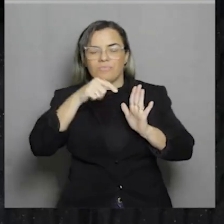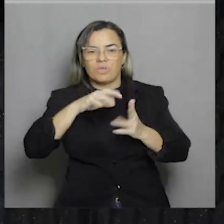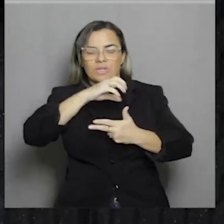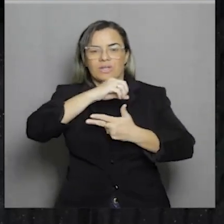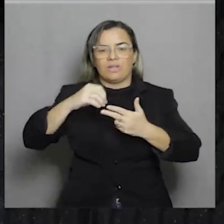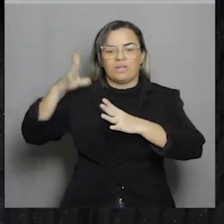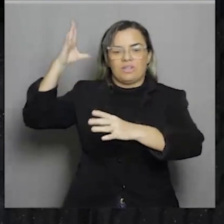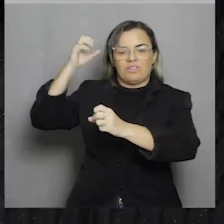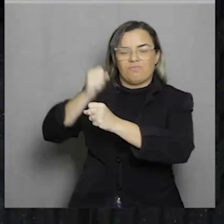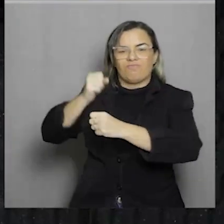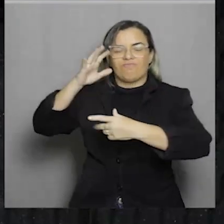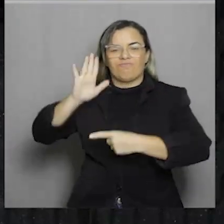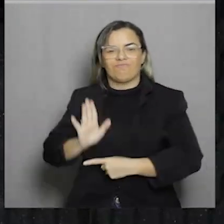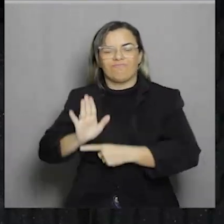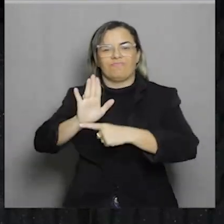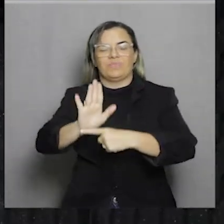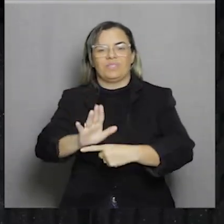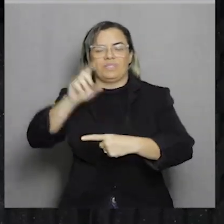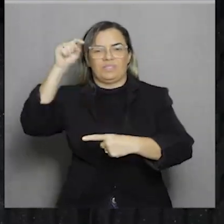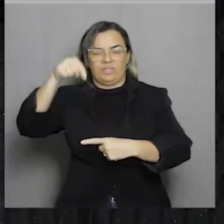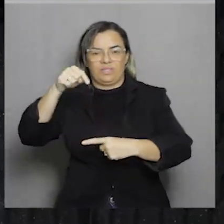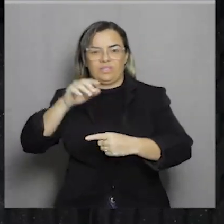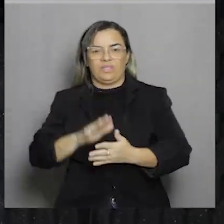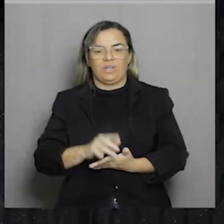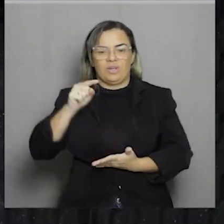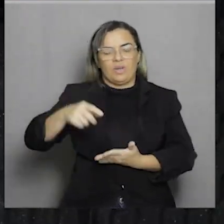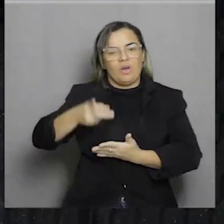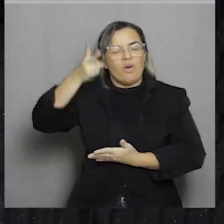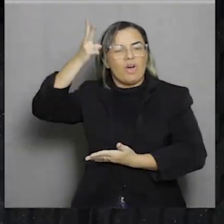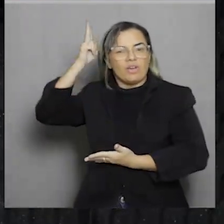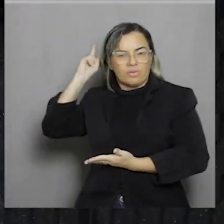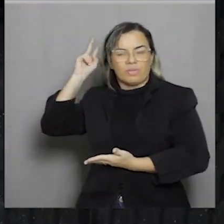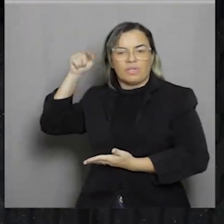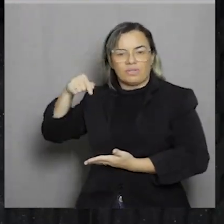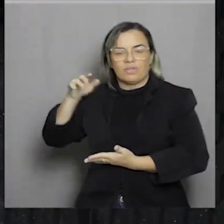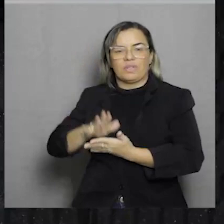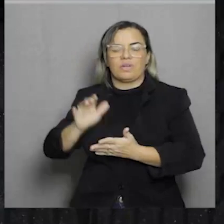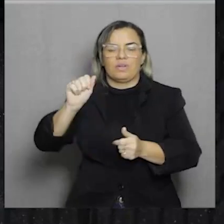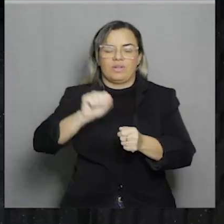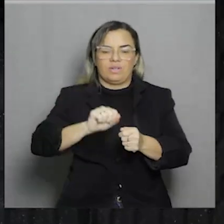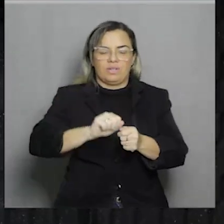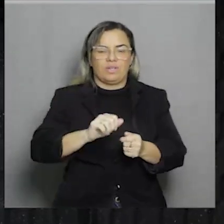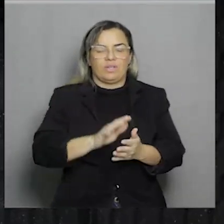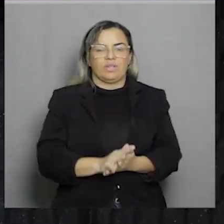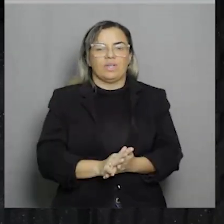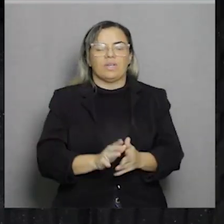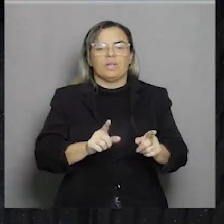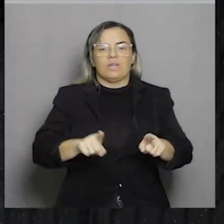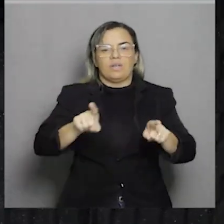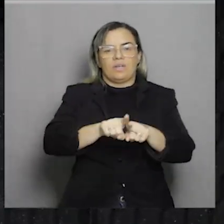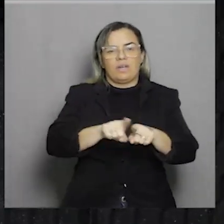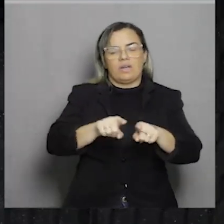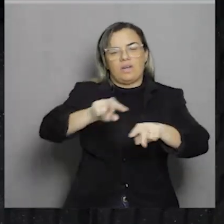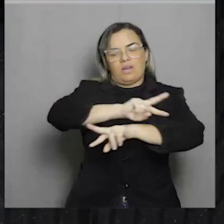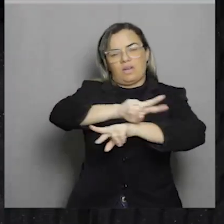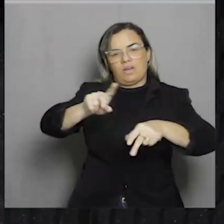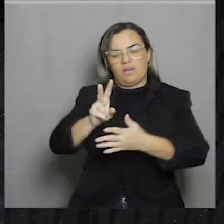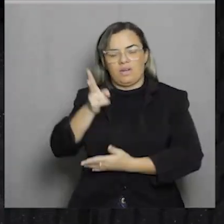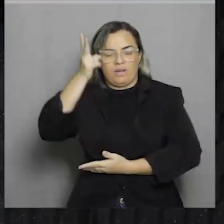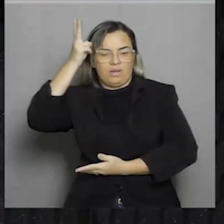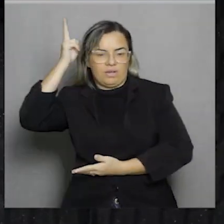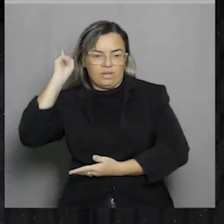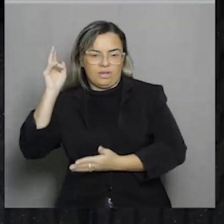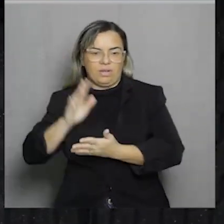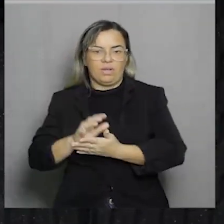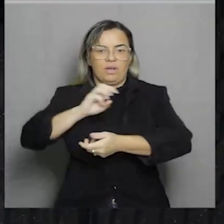vai ajudar muito a você que vai prestar vestibular para o Enem e até mesmo outros vestibulares, como, por exemplo, o vestibular